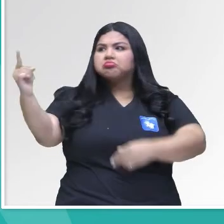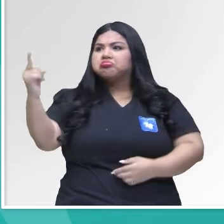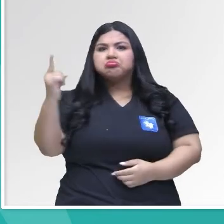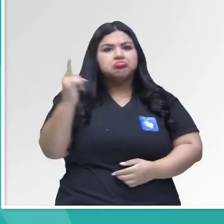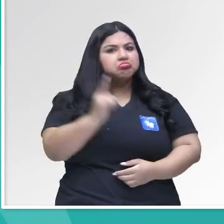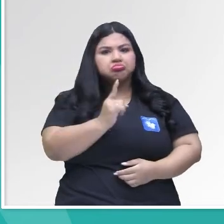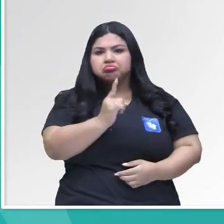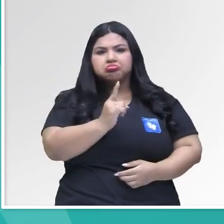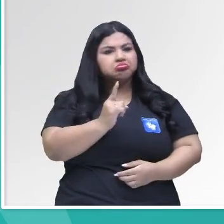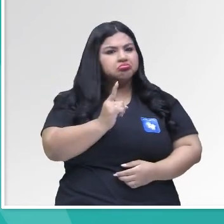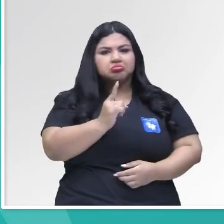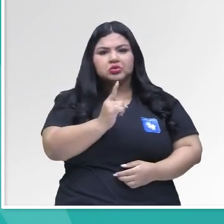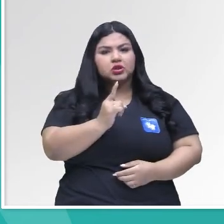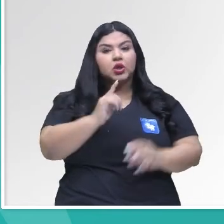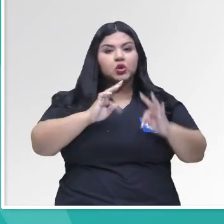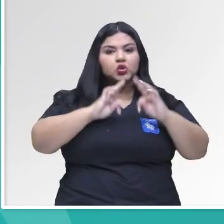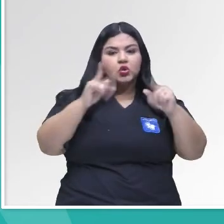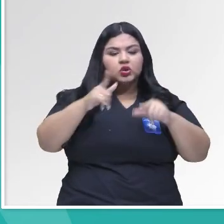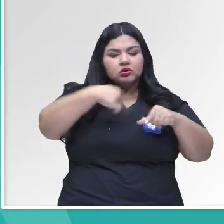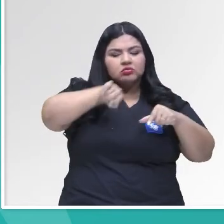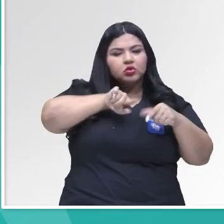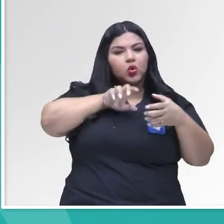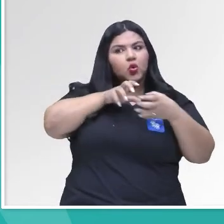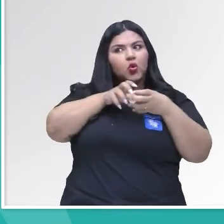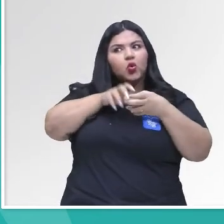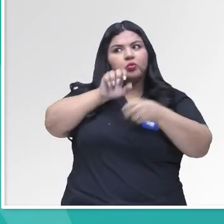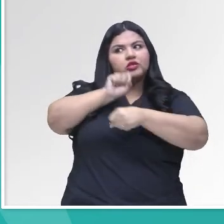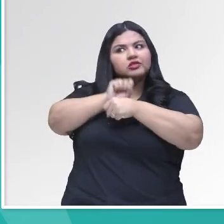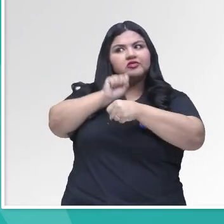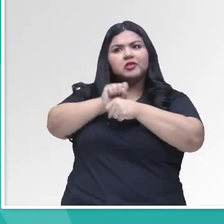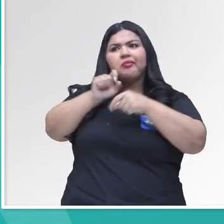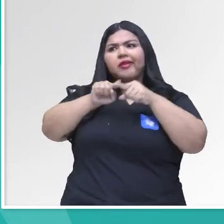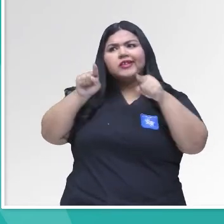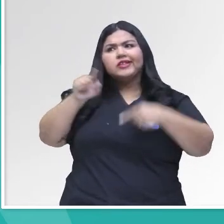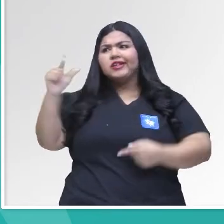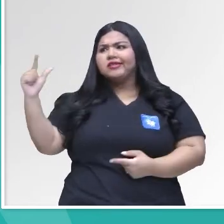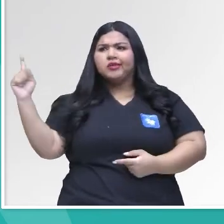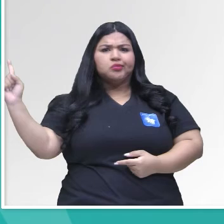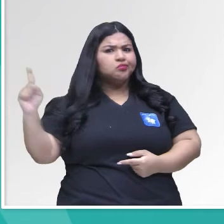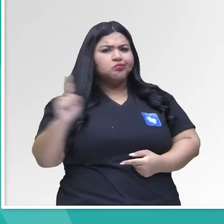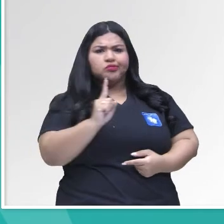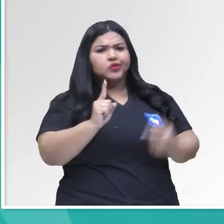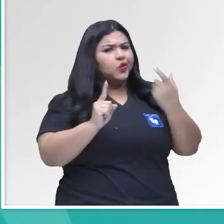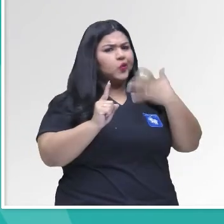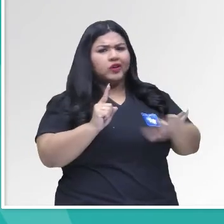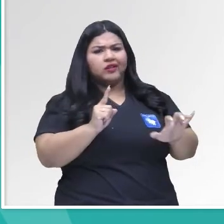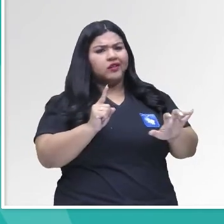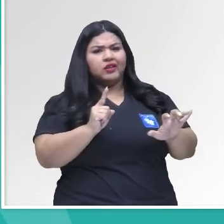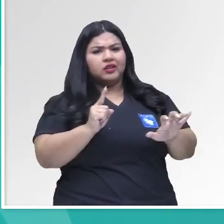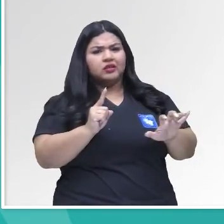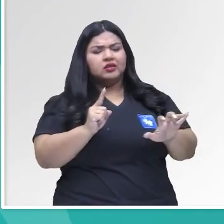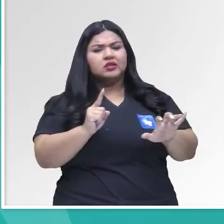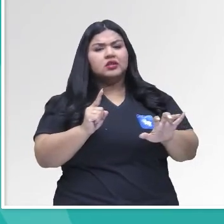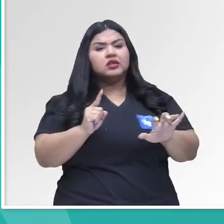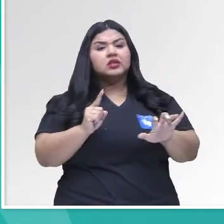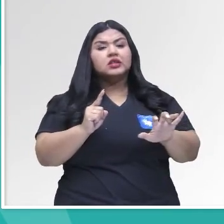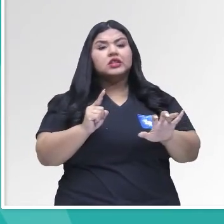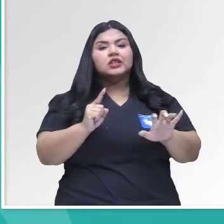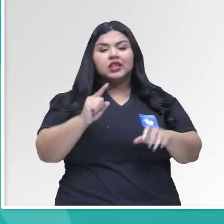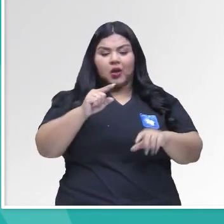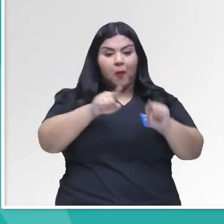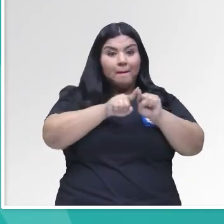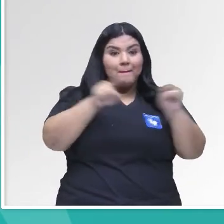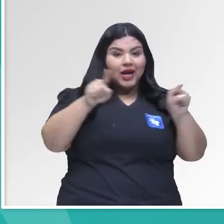aparecia. Todos o esperavam, mas ele não queria ir. O mais está indicando o quê? E o ezinho